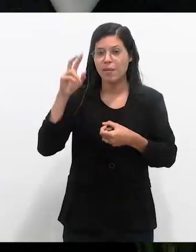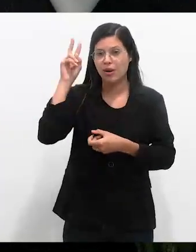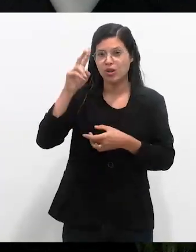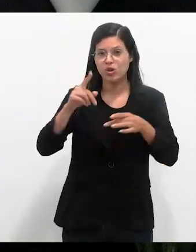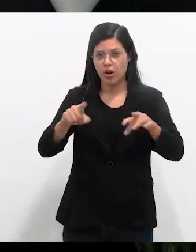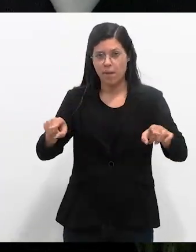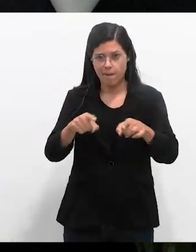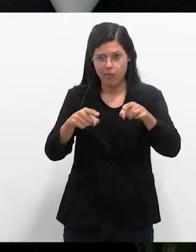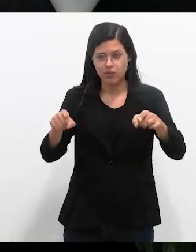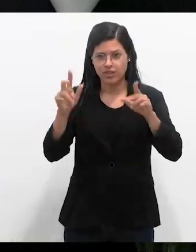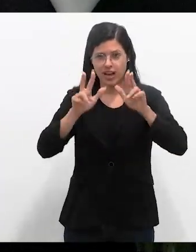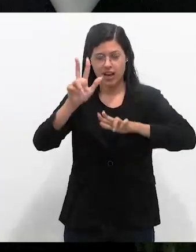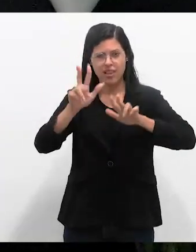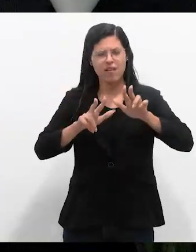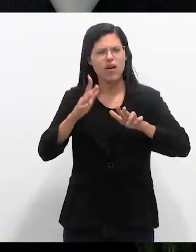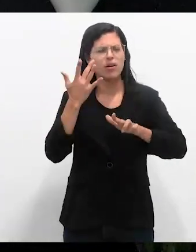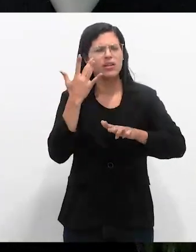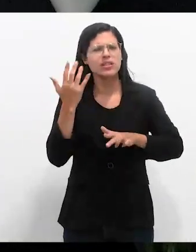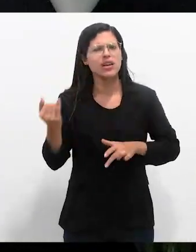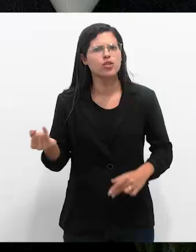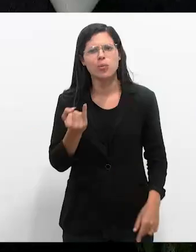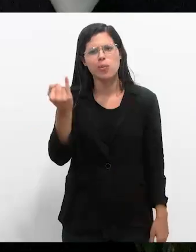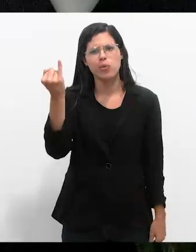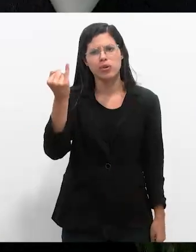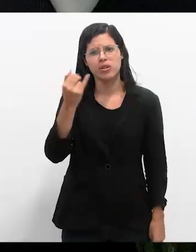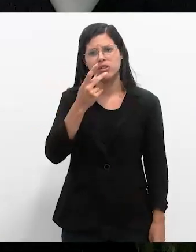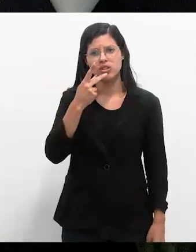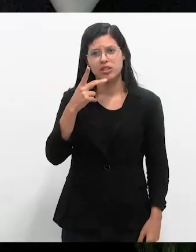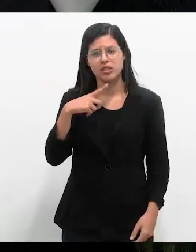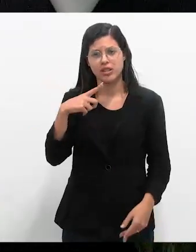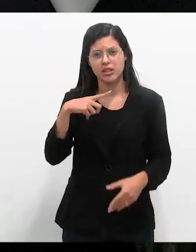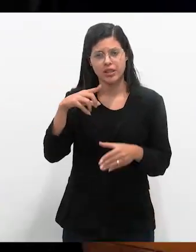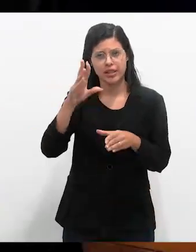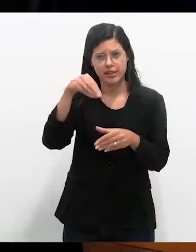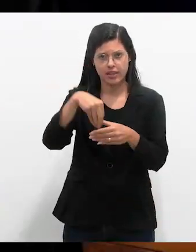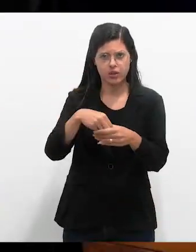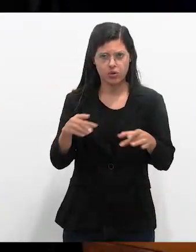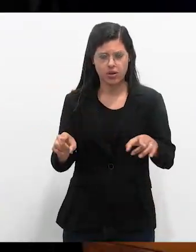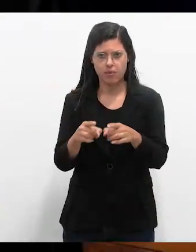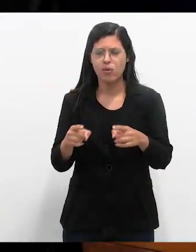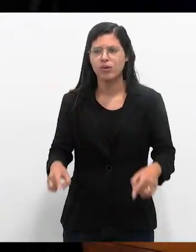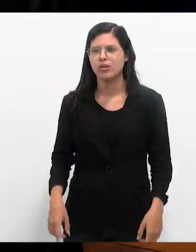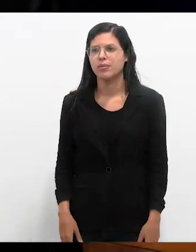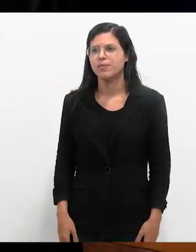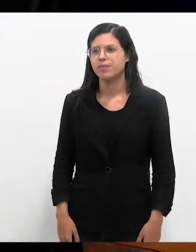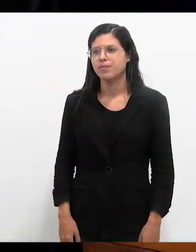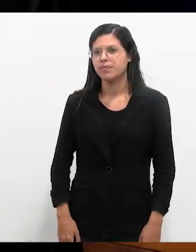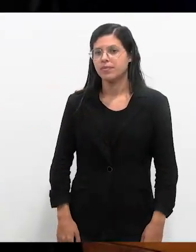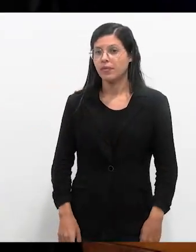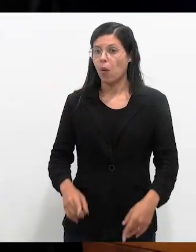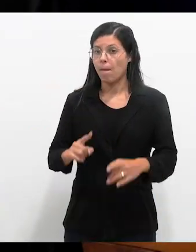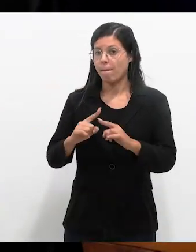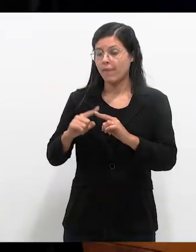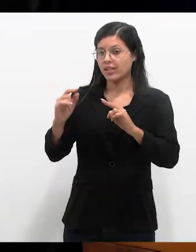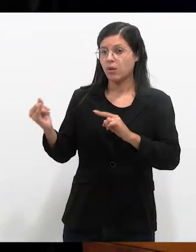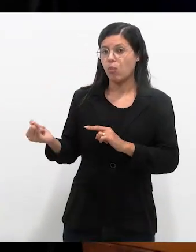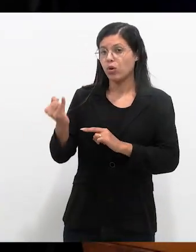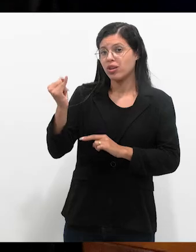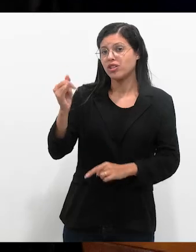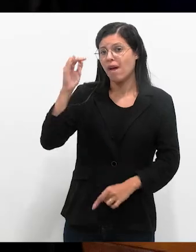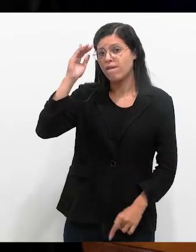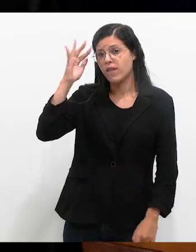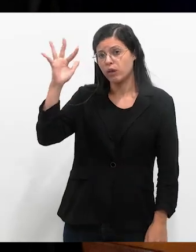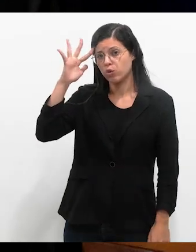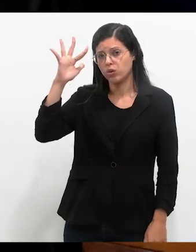enredo. O que você acha mais importante deles abordarem nesse enredo, Fábio? Eu acho que o mais importante realmente seria a filosofia